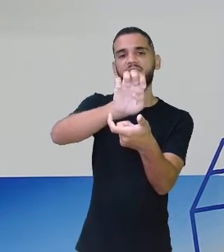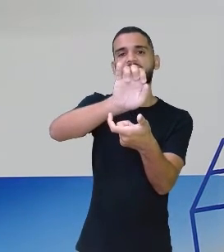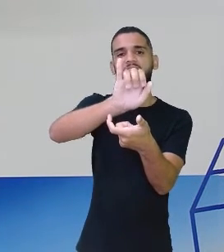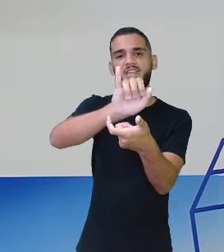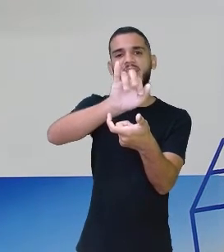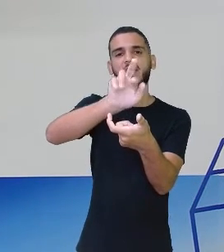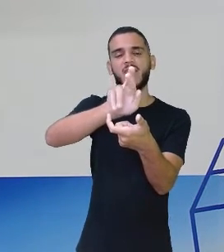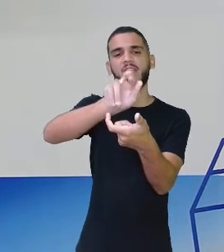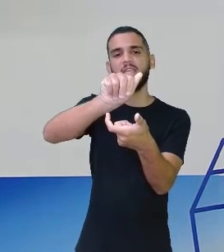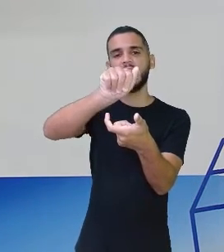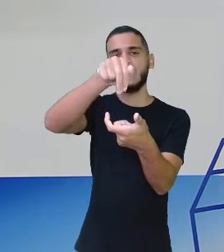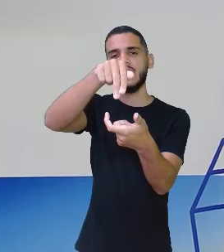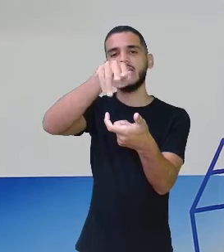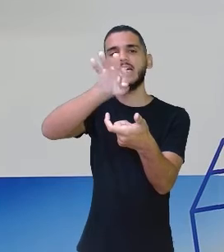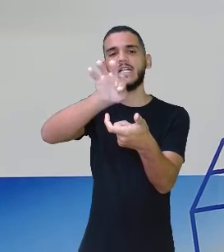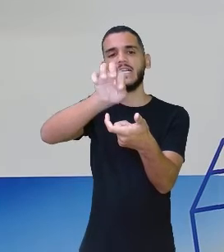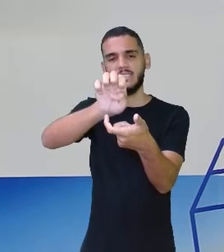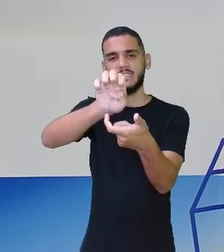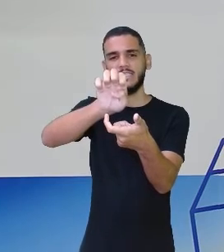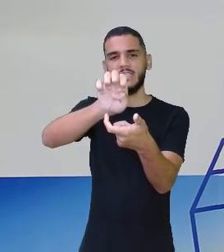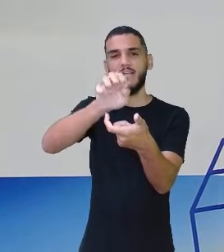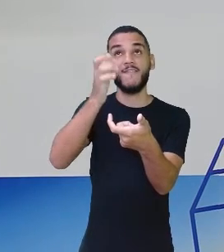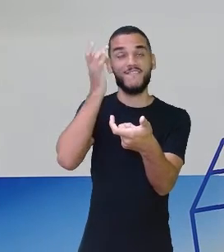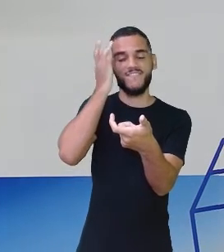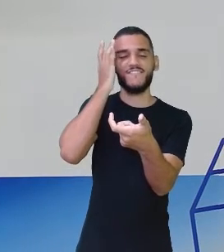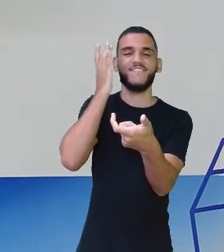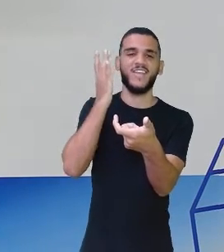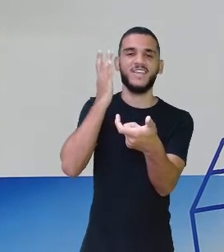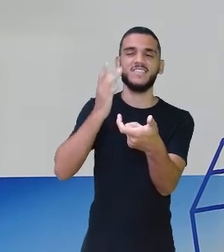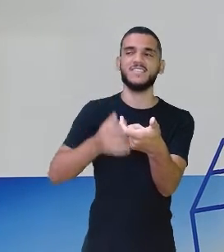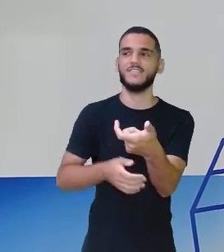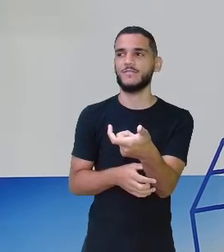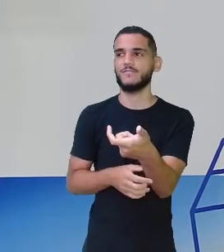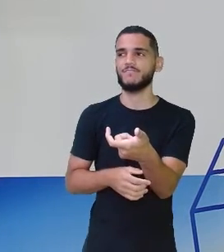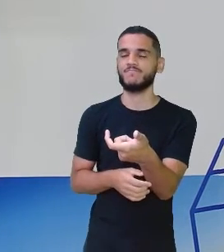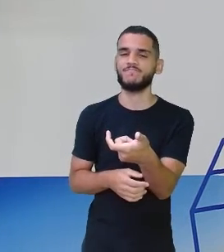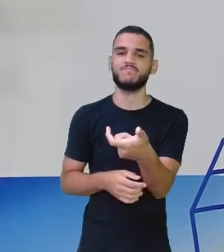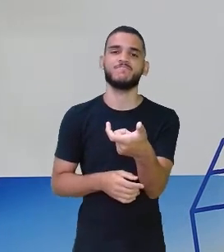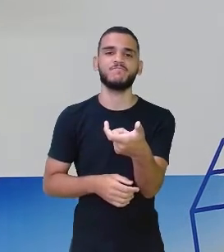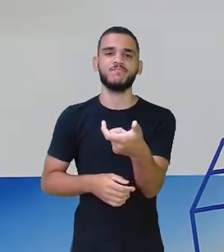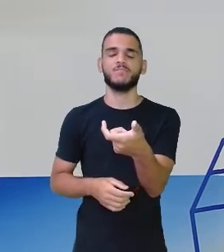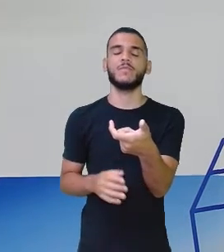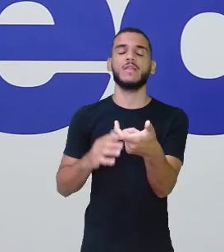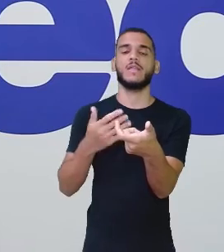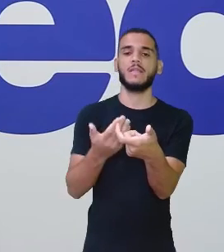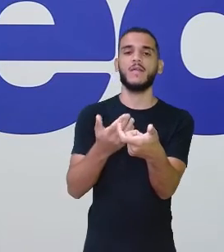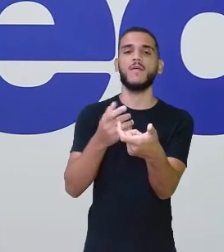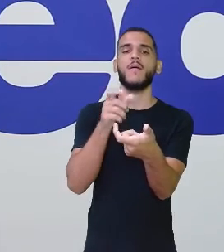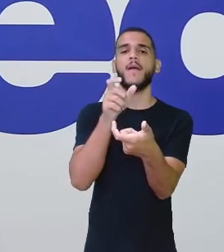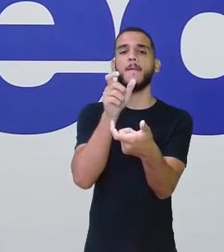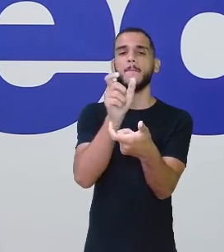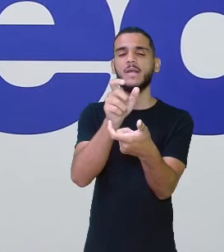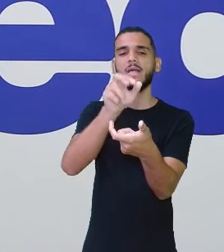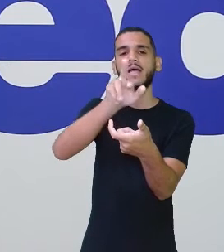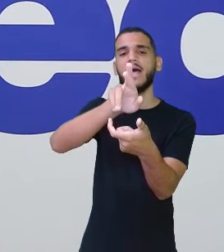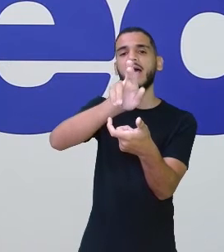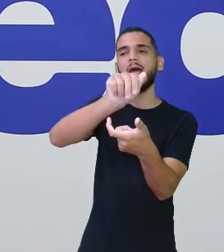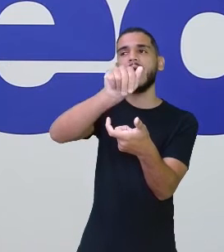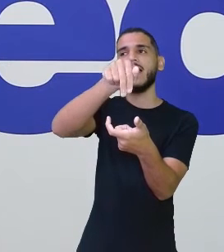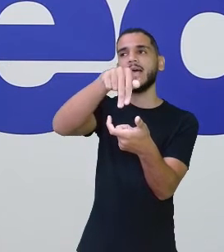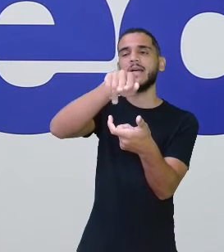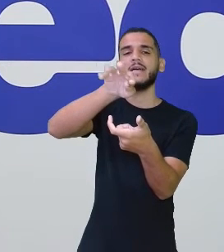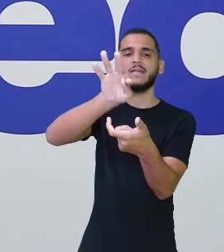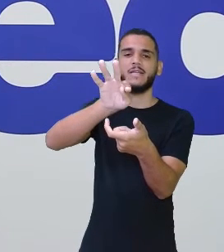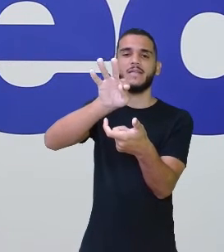Feirante. Ficou fácil demais, ó. E aí, professor? Por aqui nós temos também